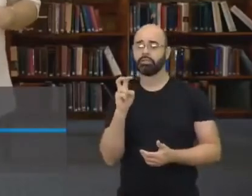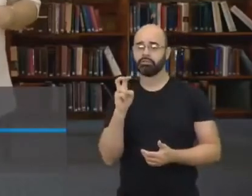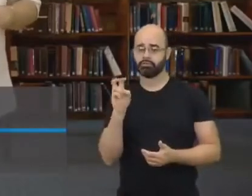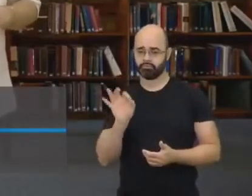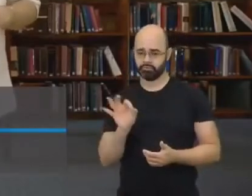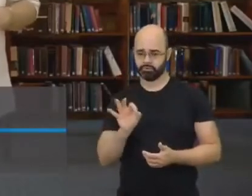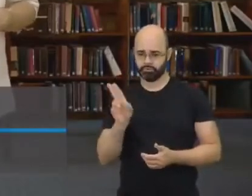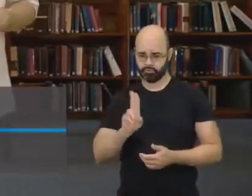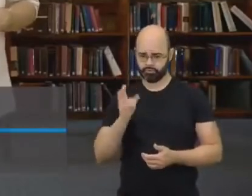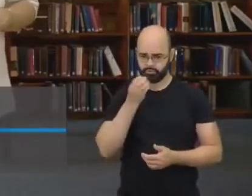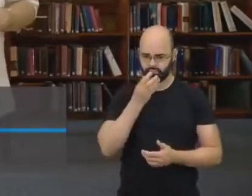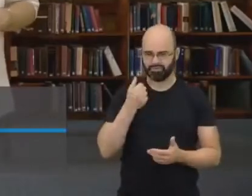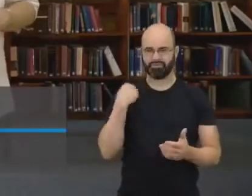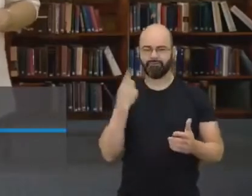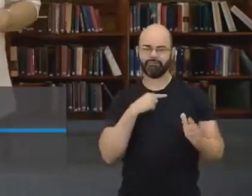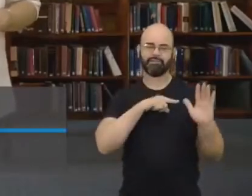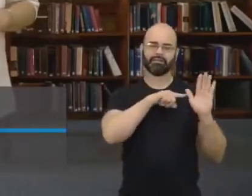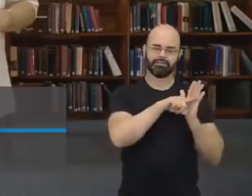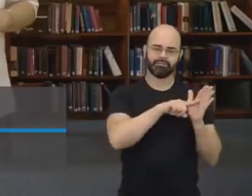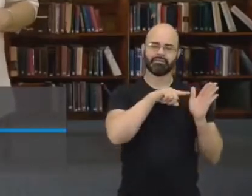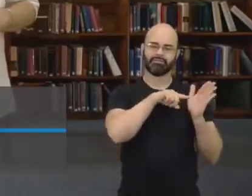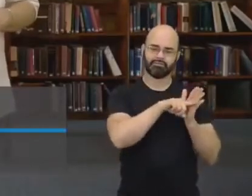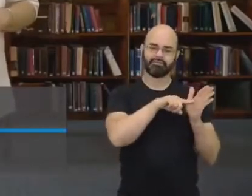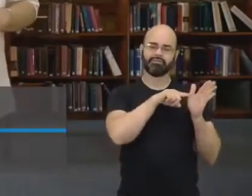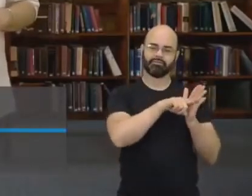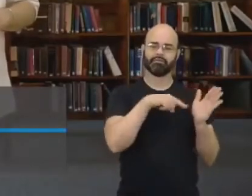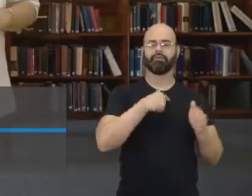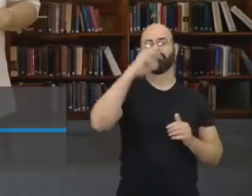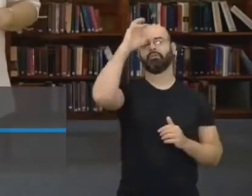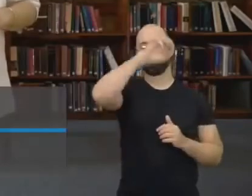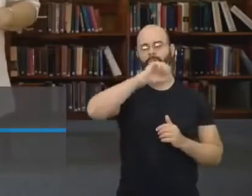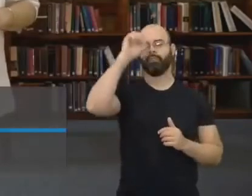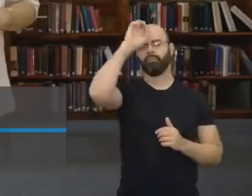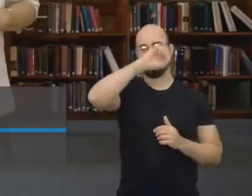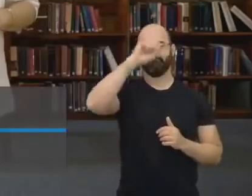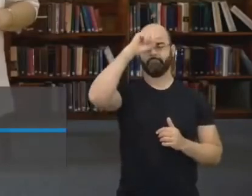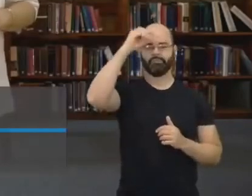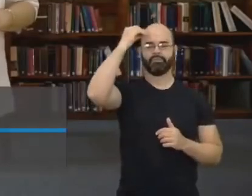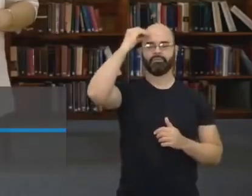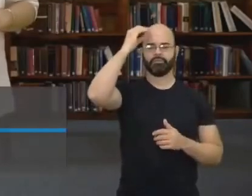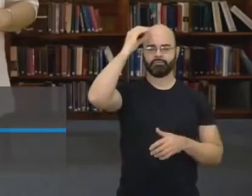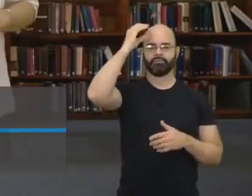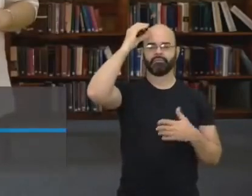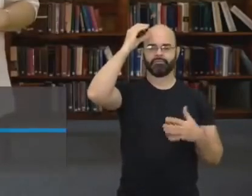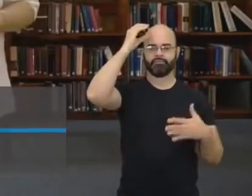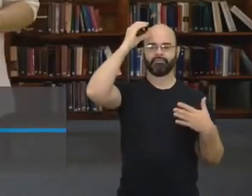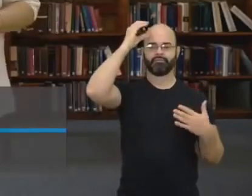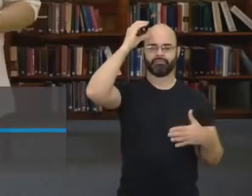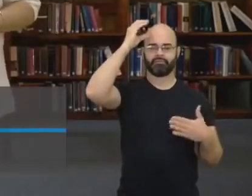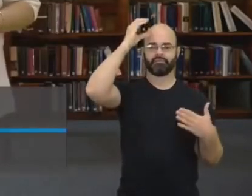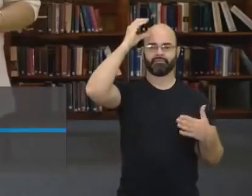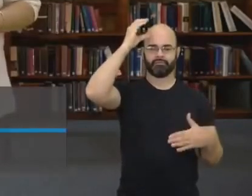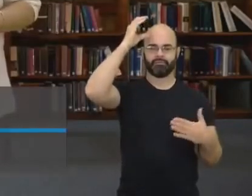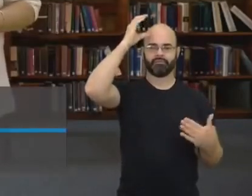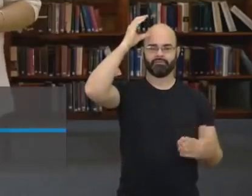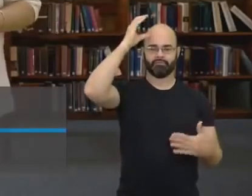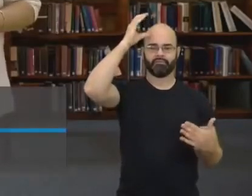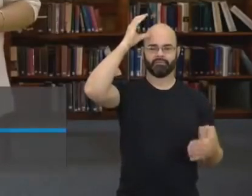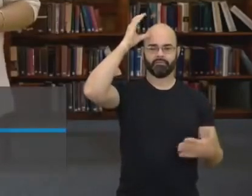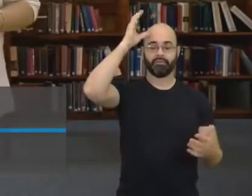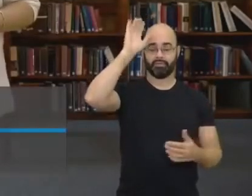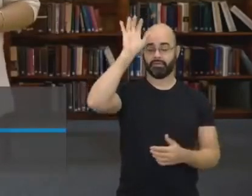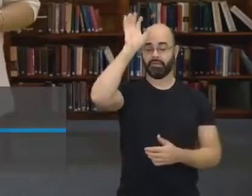Então, foi todo um período aí de aprendizado e a gente teve que pesquisar. Então, entendam que pesquisar faz parte da própria vida, não é só algo que você